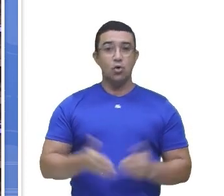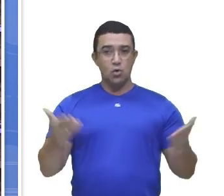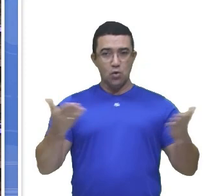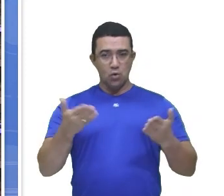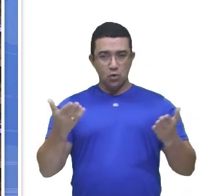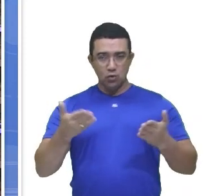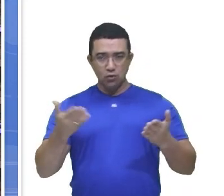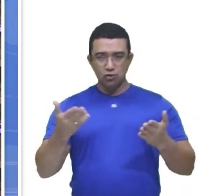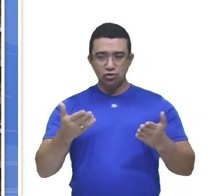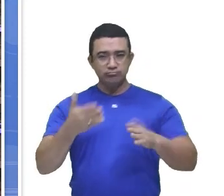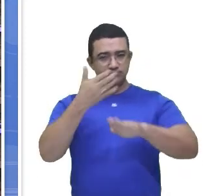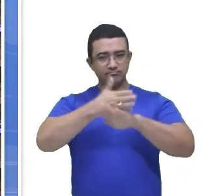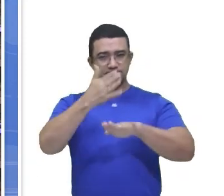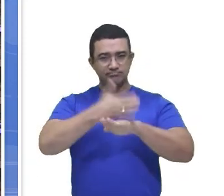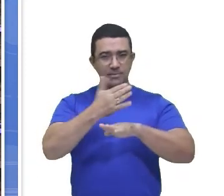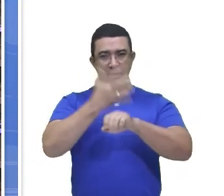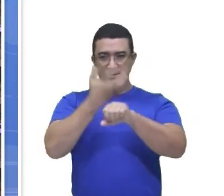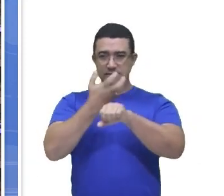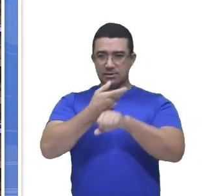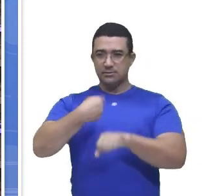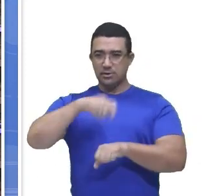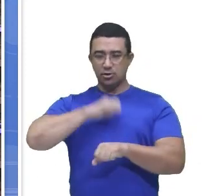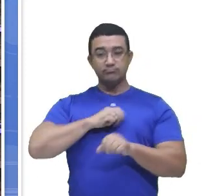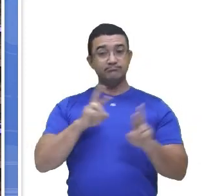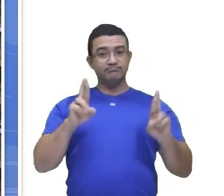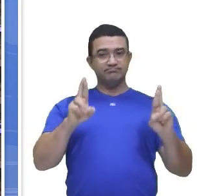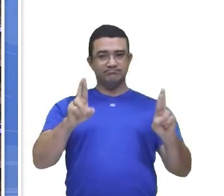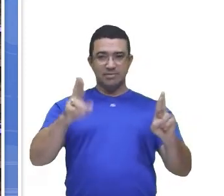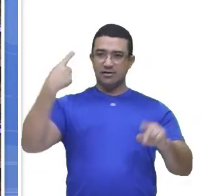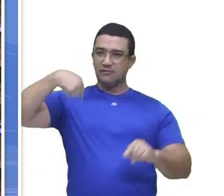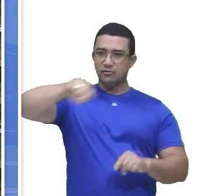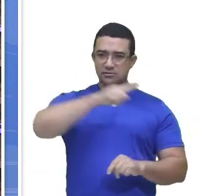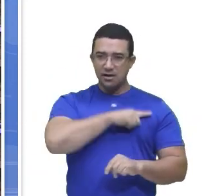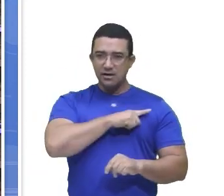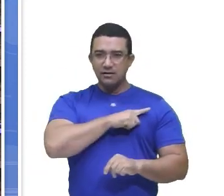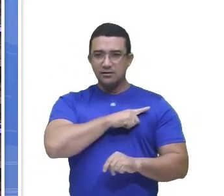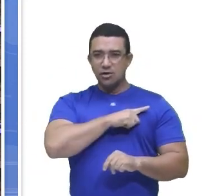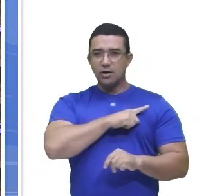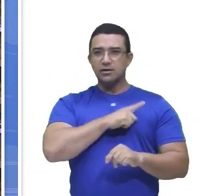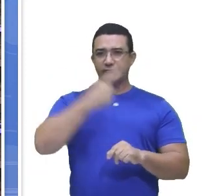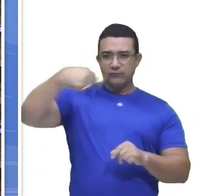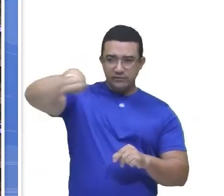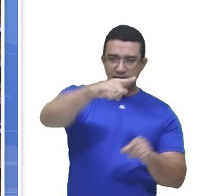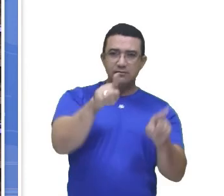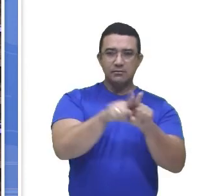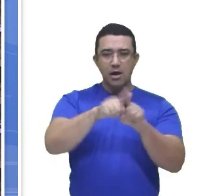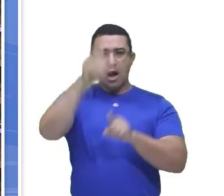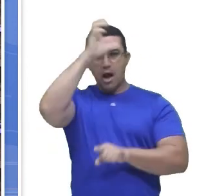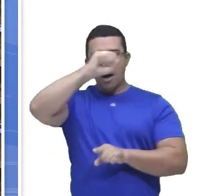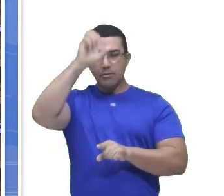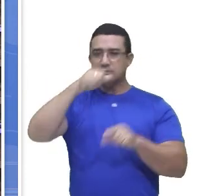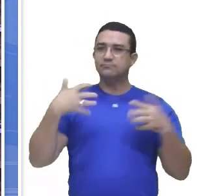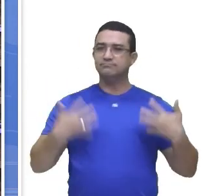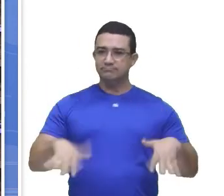nosso Exercitando de Língua Espanhola e eu espero que vocês tenham aprendido bastante, ok? E vamos aí,